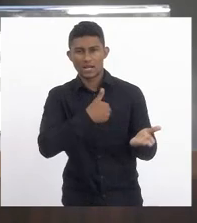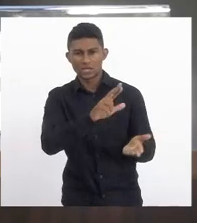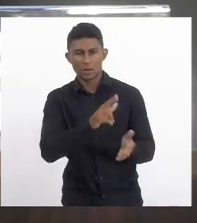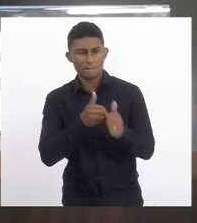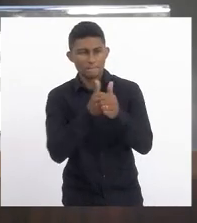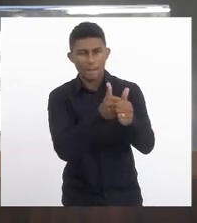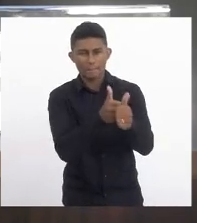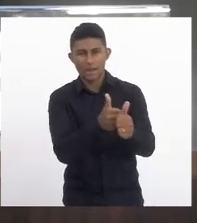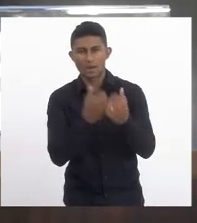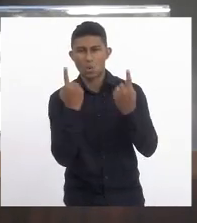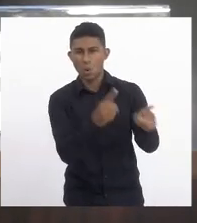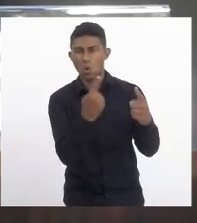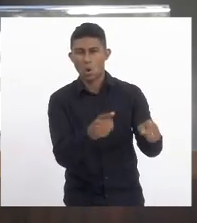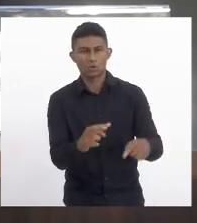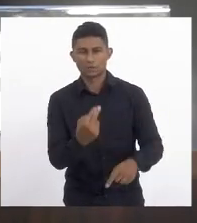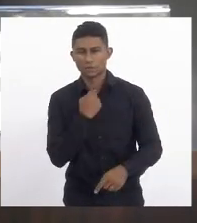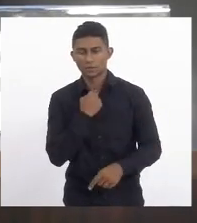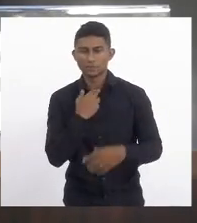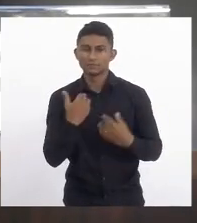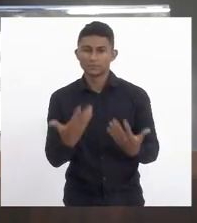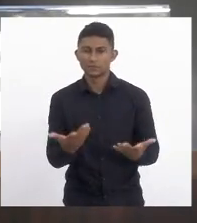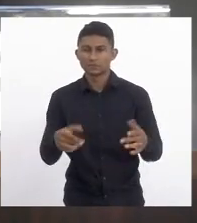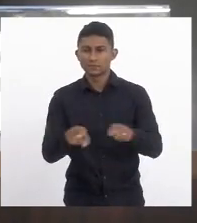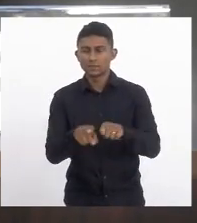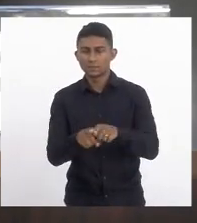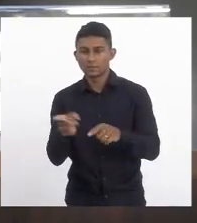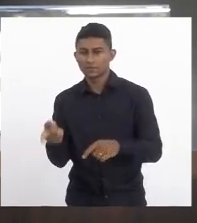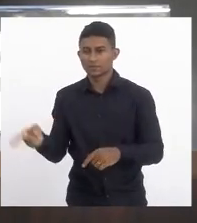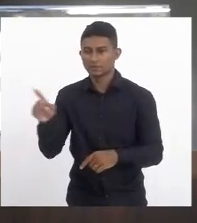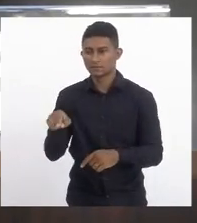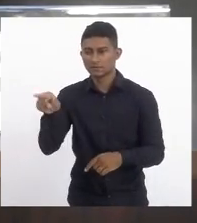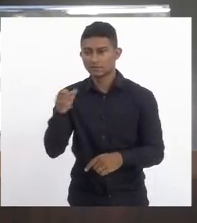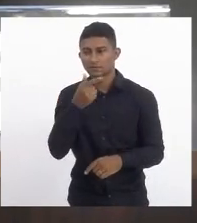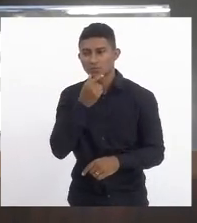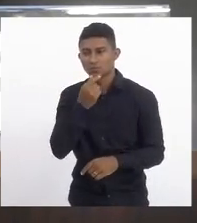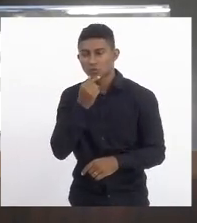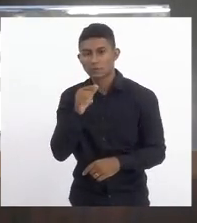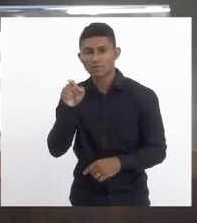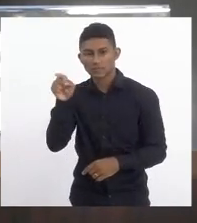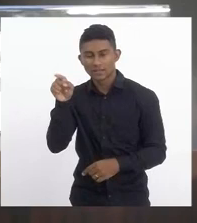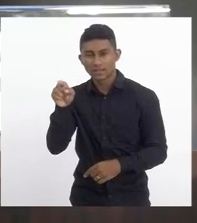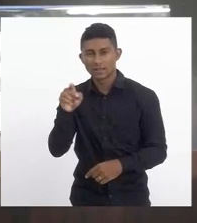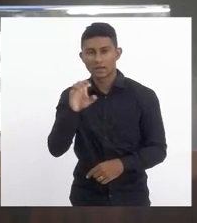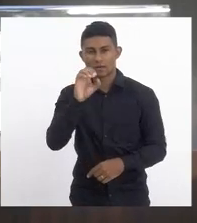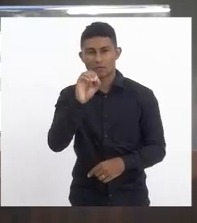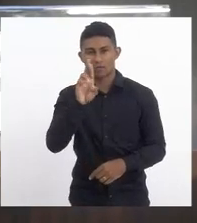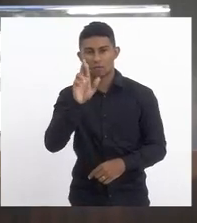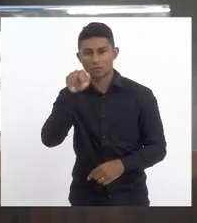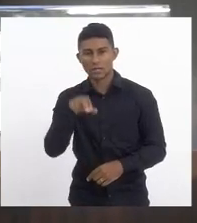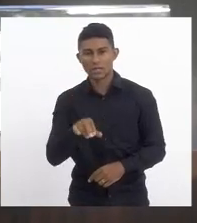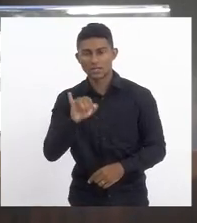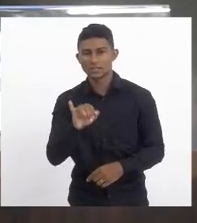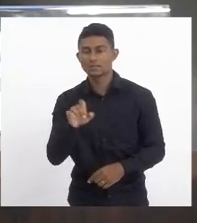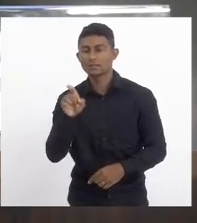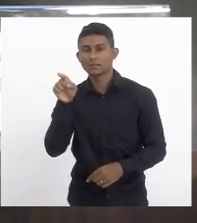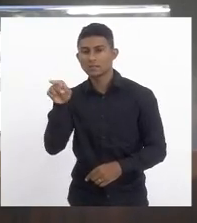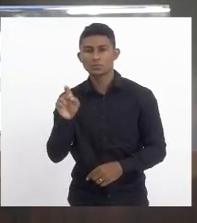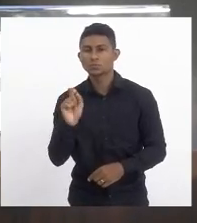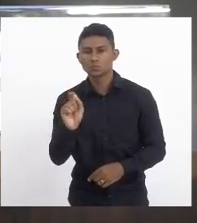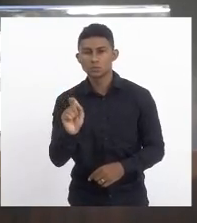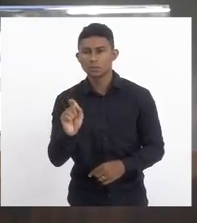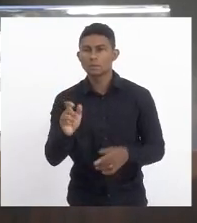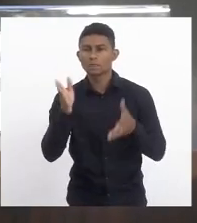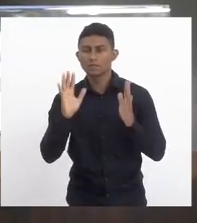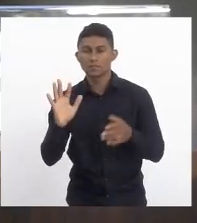religião. Homenagear também o cardeal arcebispo Dom Orani Tempesta, com o título de Benemérito do Estado, ele que já